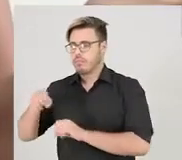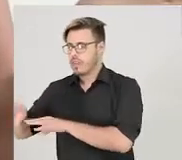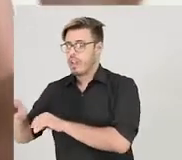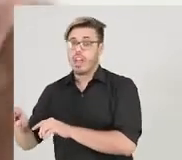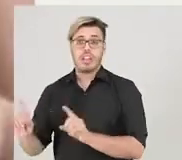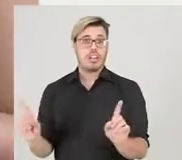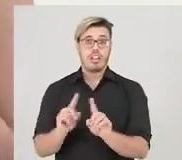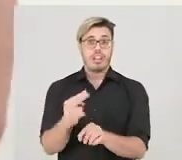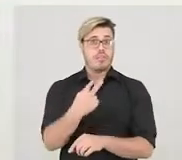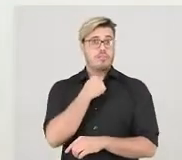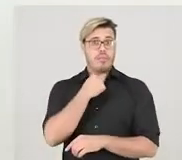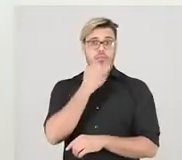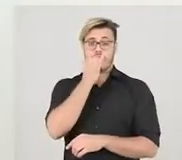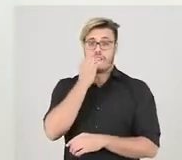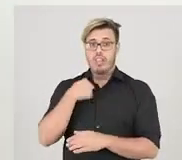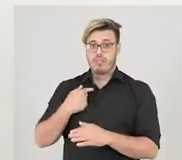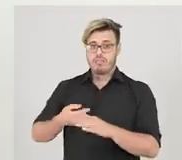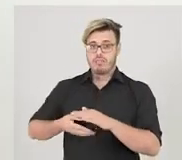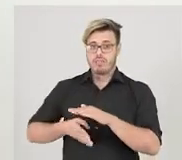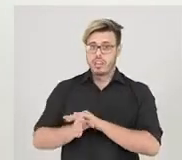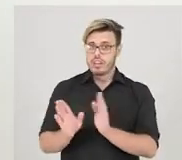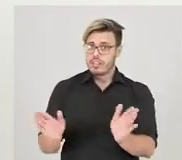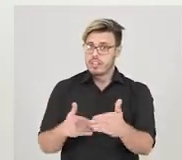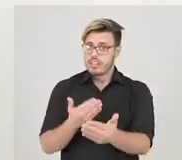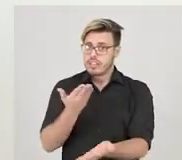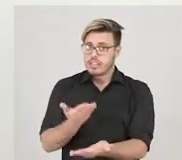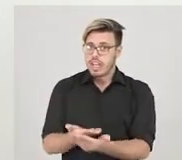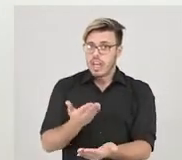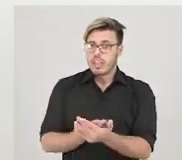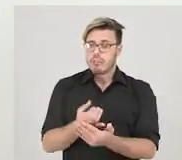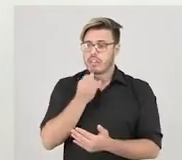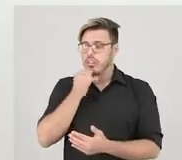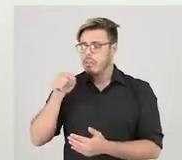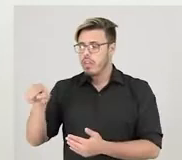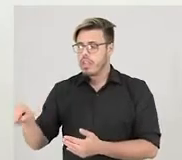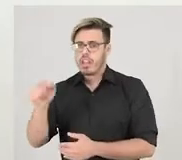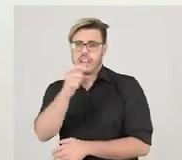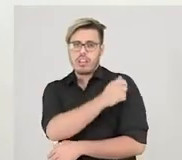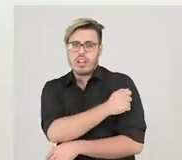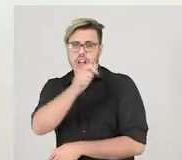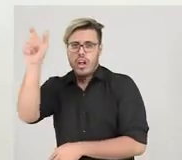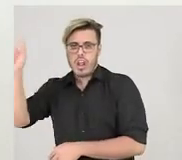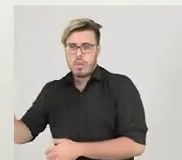golfinho, enquanto toda a turma está vendo o Pantanal.